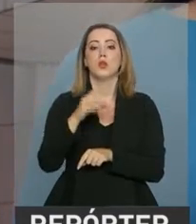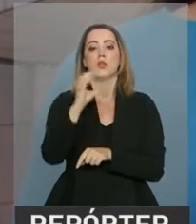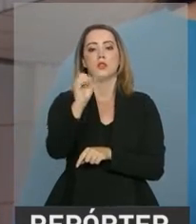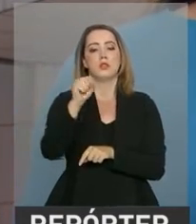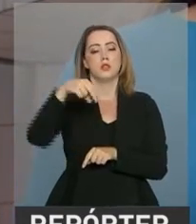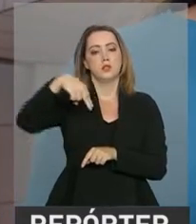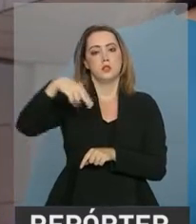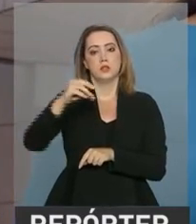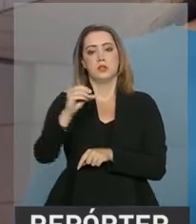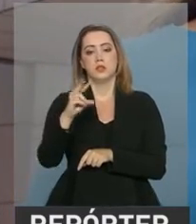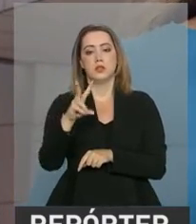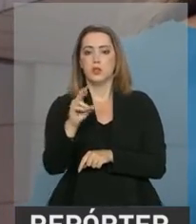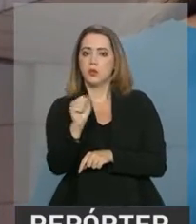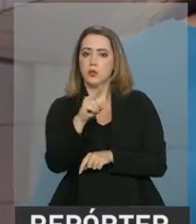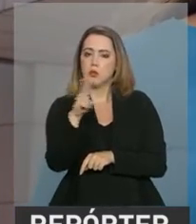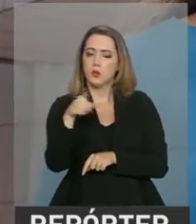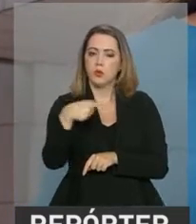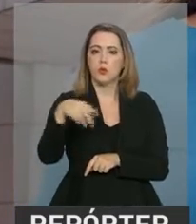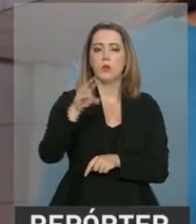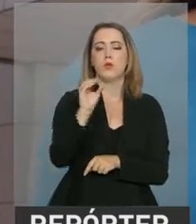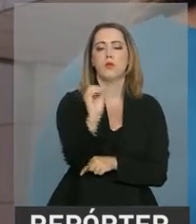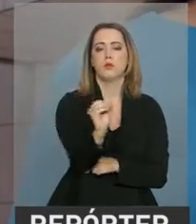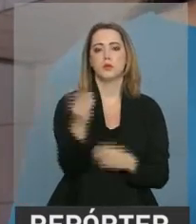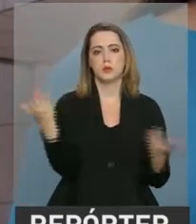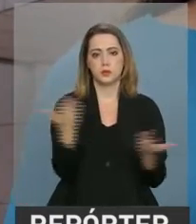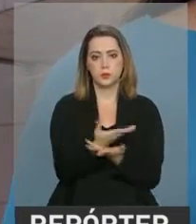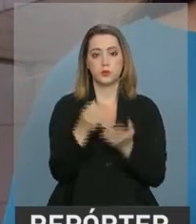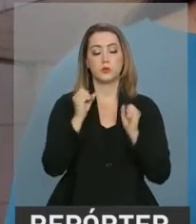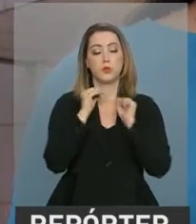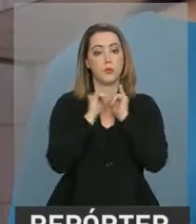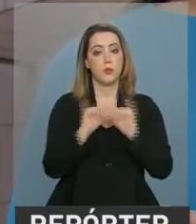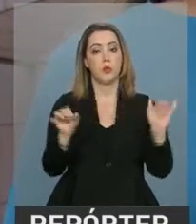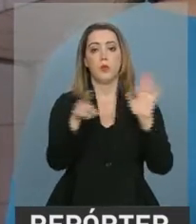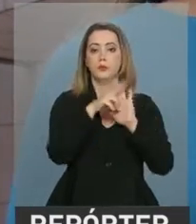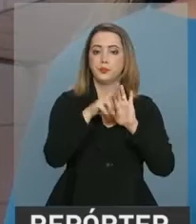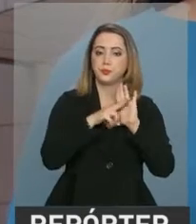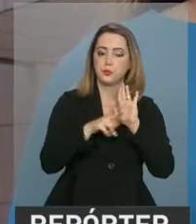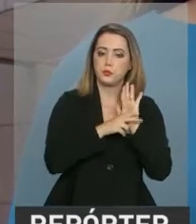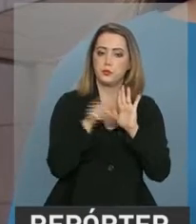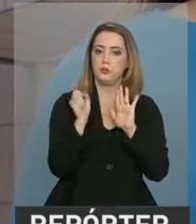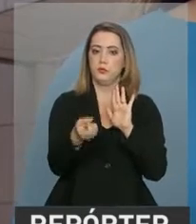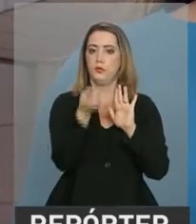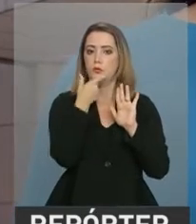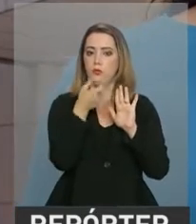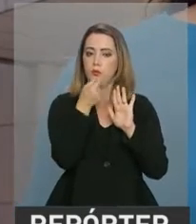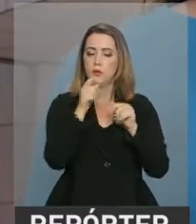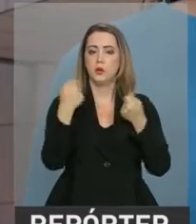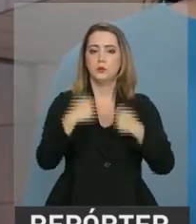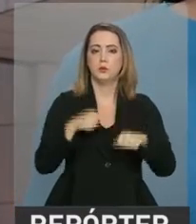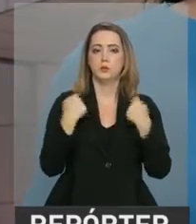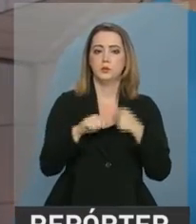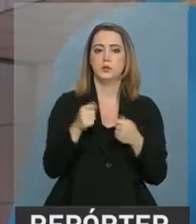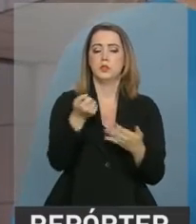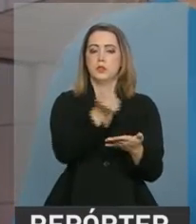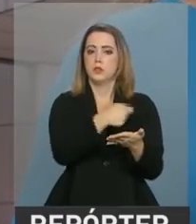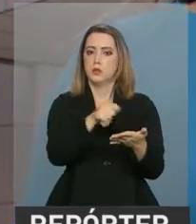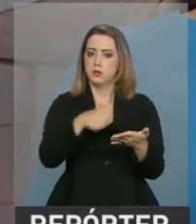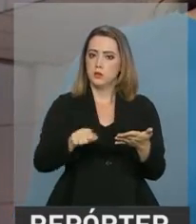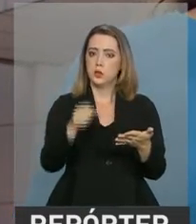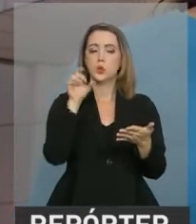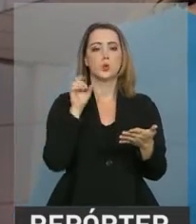conforme resolução da anvisa publicada nesta segunda-feira os medicamentos devem ser prescritos